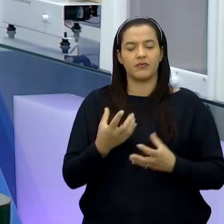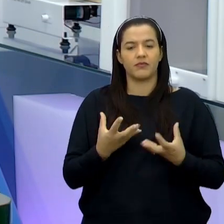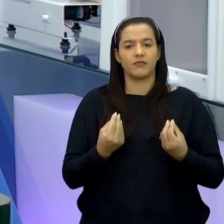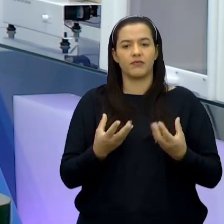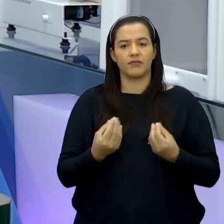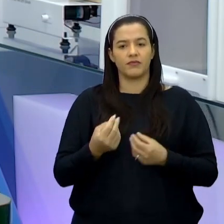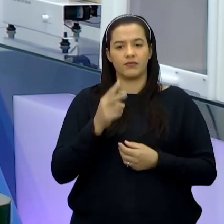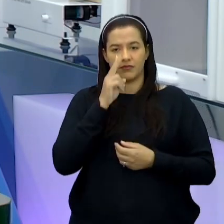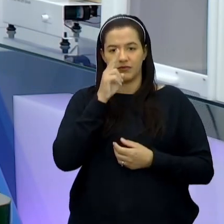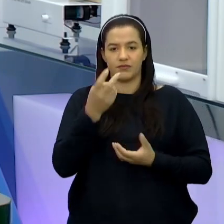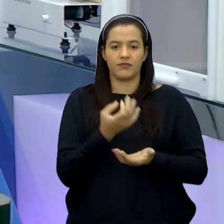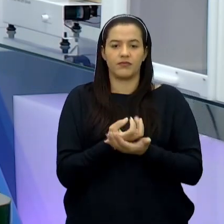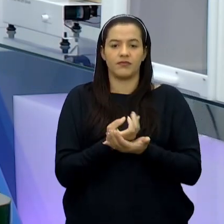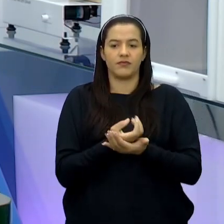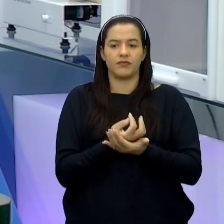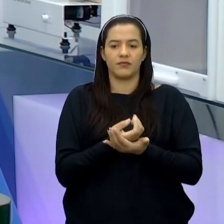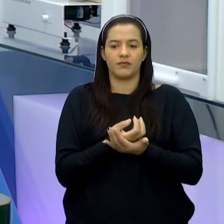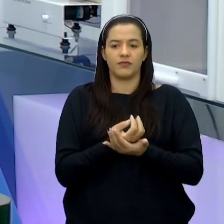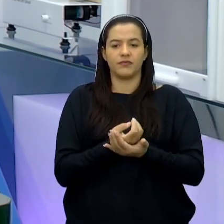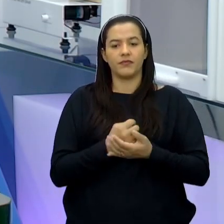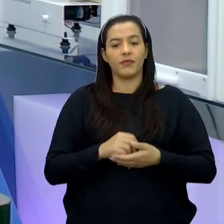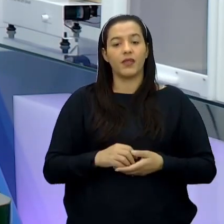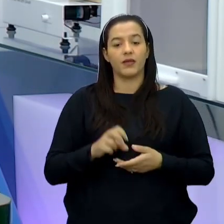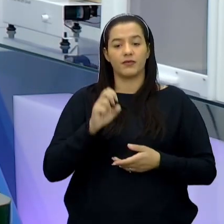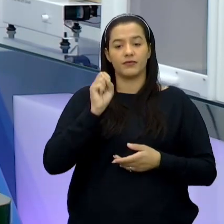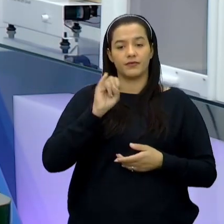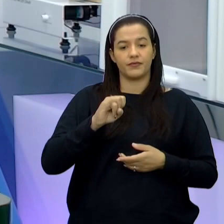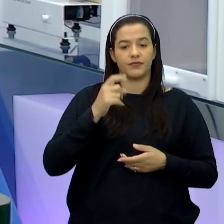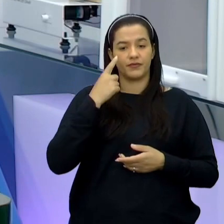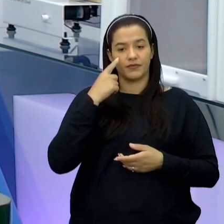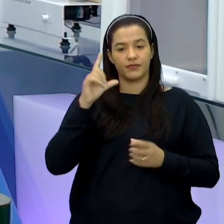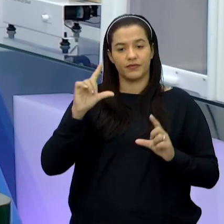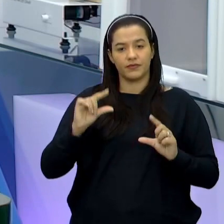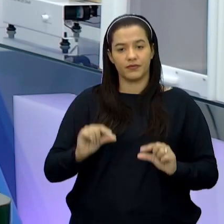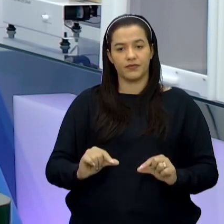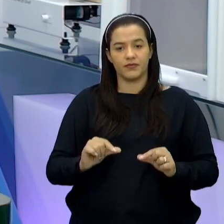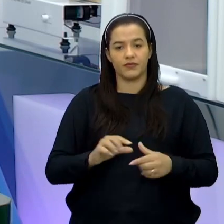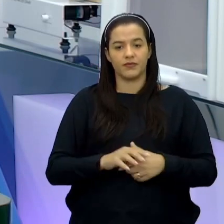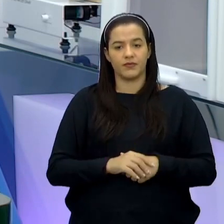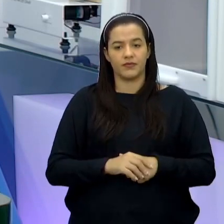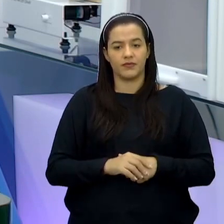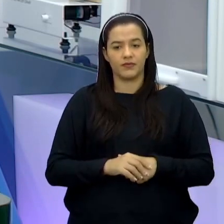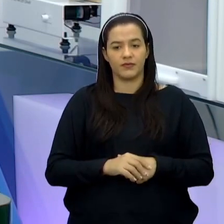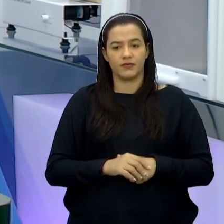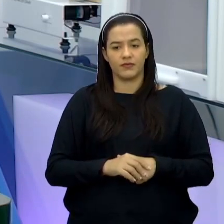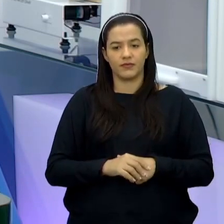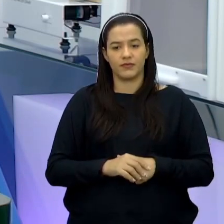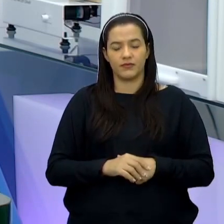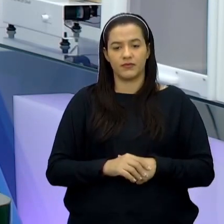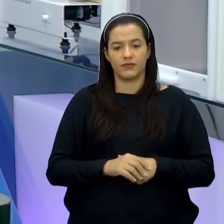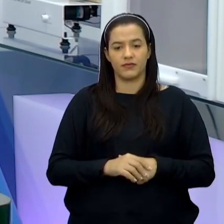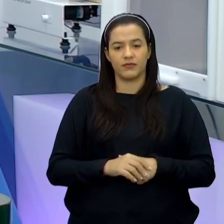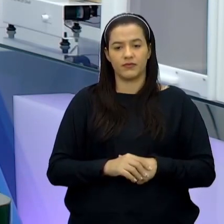muito ácido. Agora, se você pega menos, então aqui está o